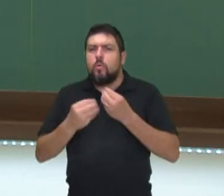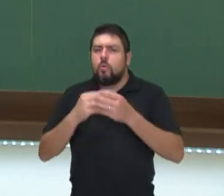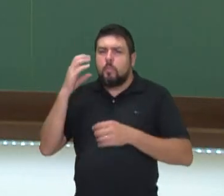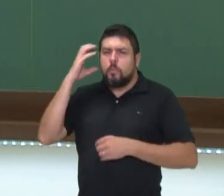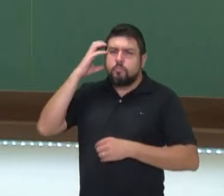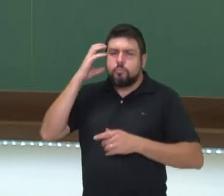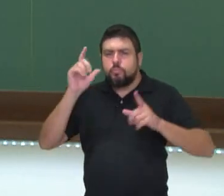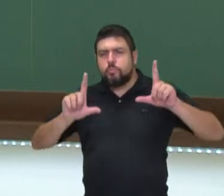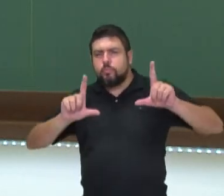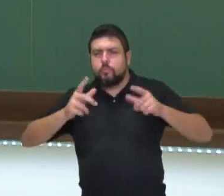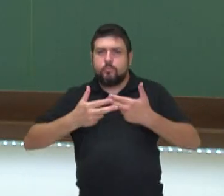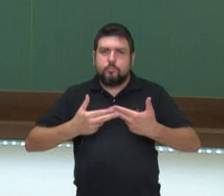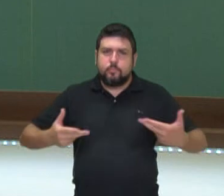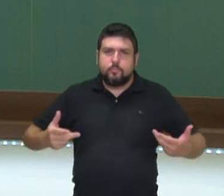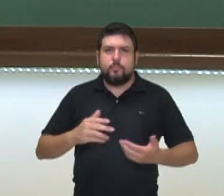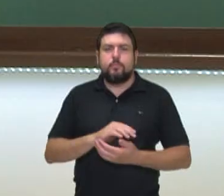lá?